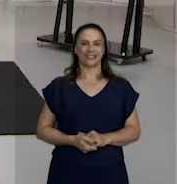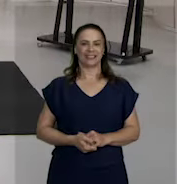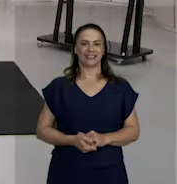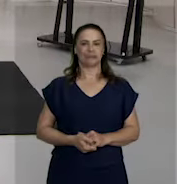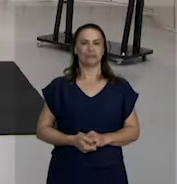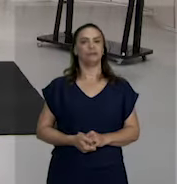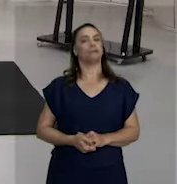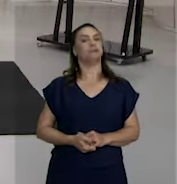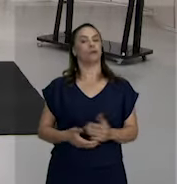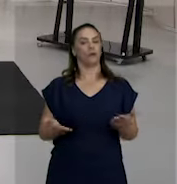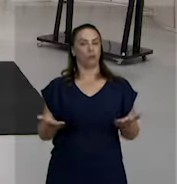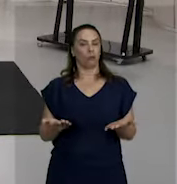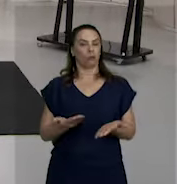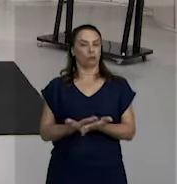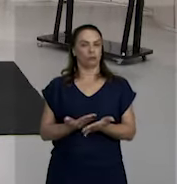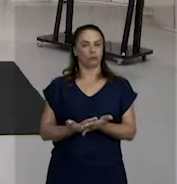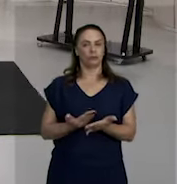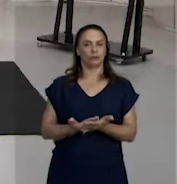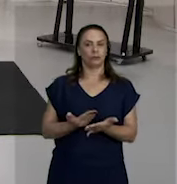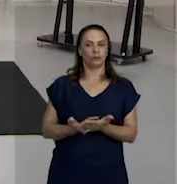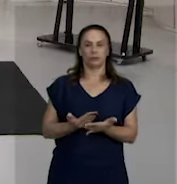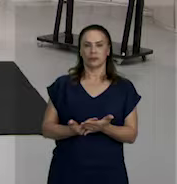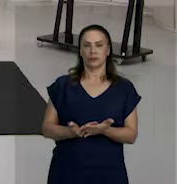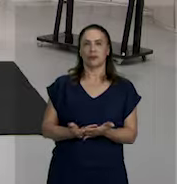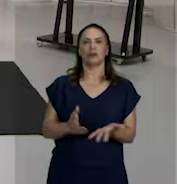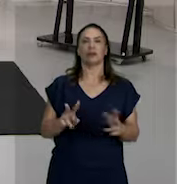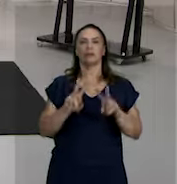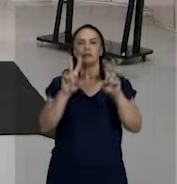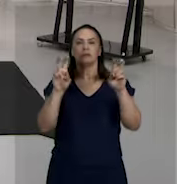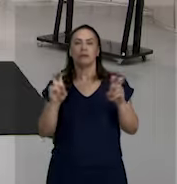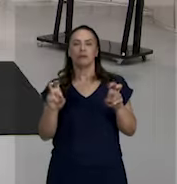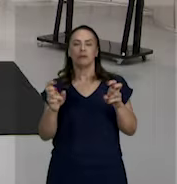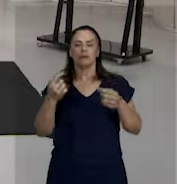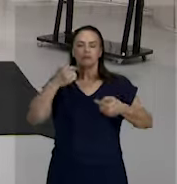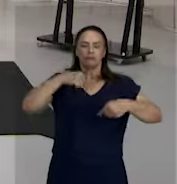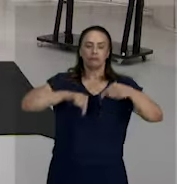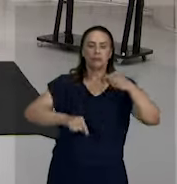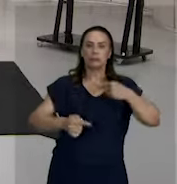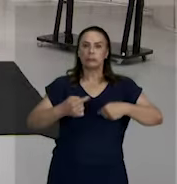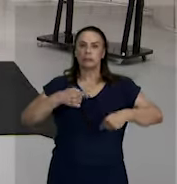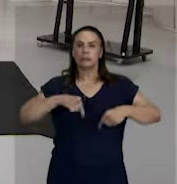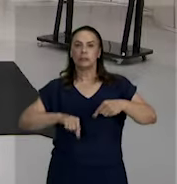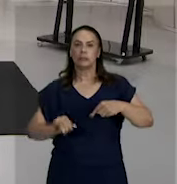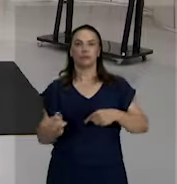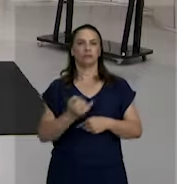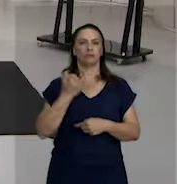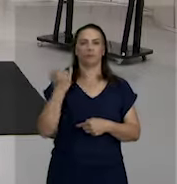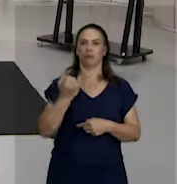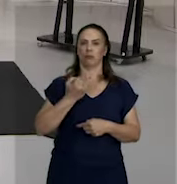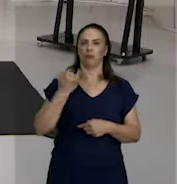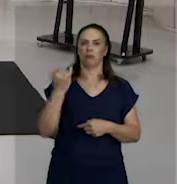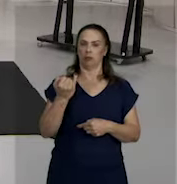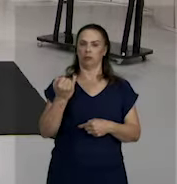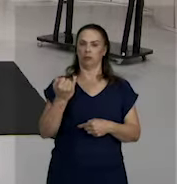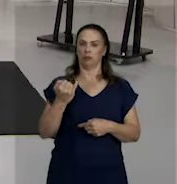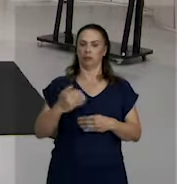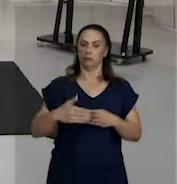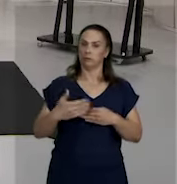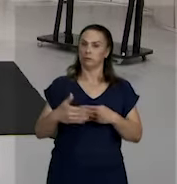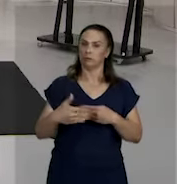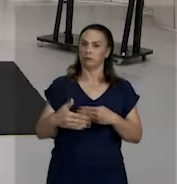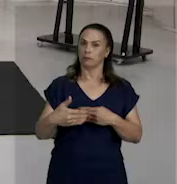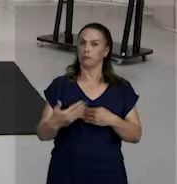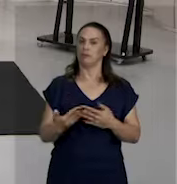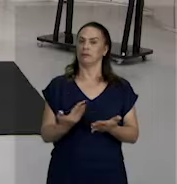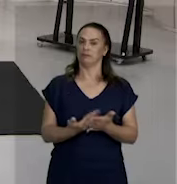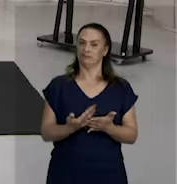Pessoal, na aula de hoje nós vamos falar sobre um sistema muito importante para o nosso corpo, dando sequência, às aulas, como eu havia